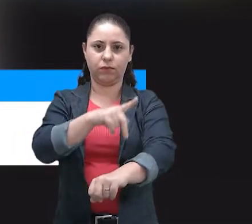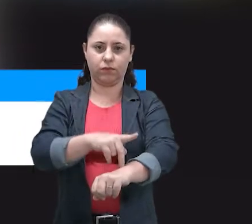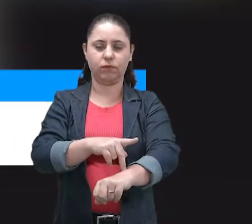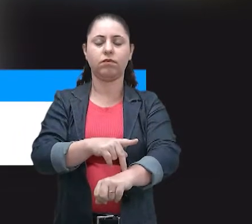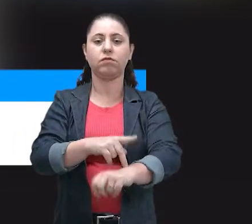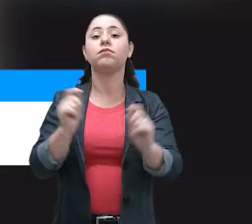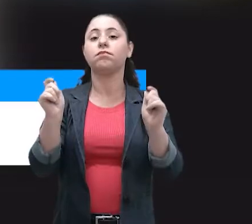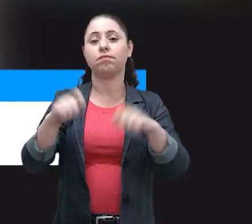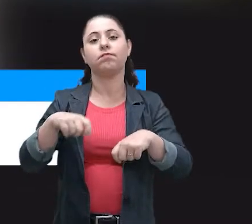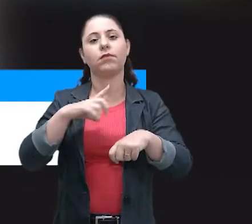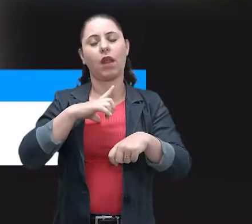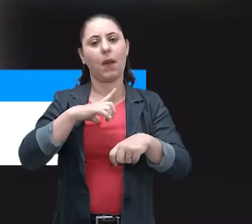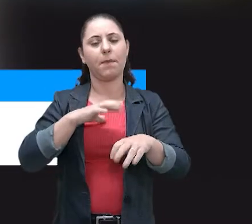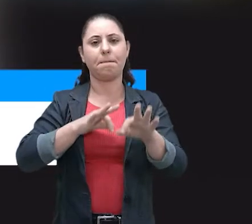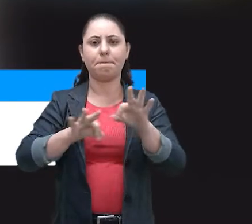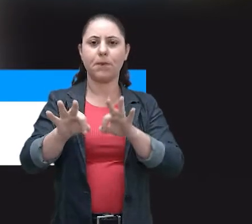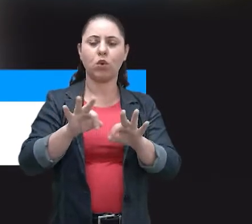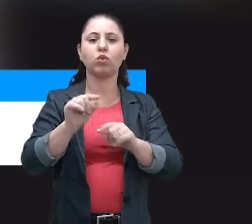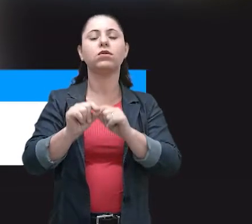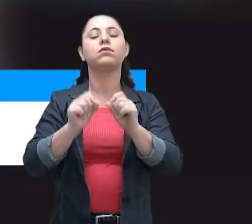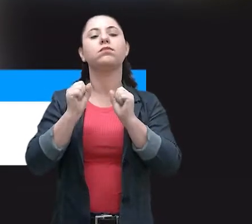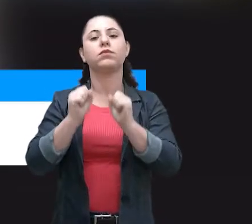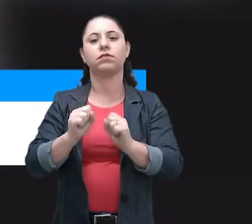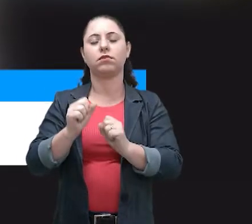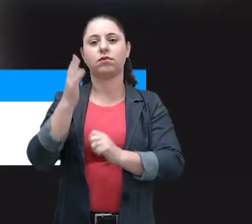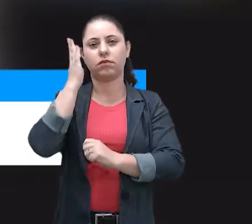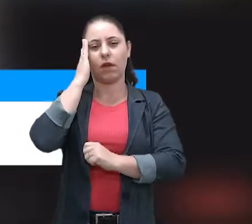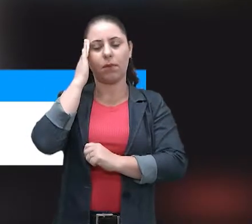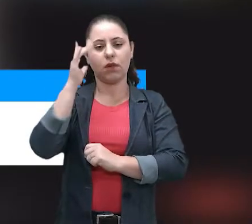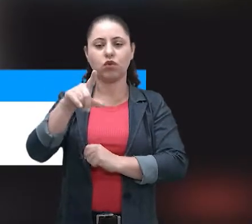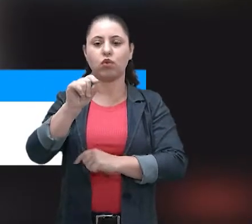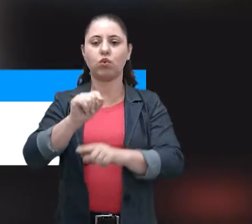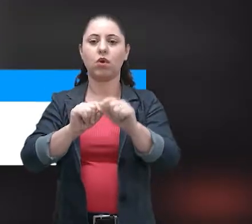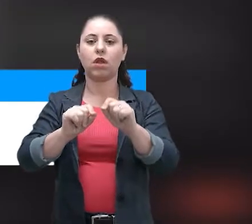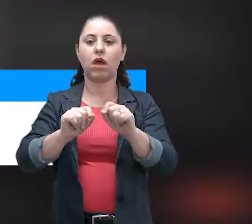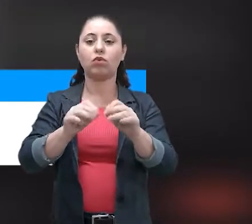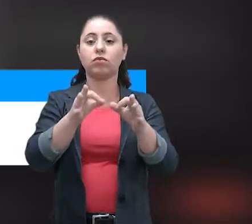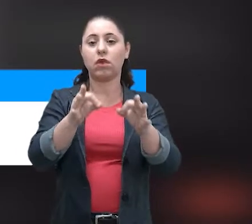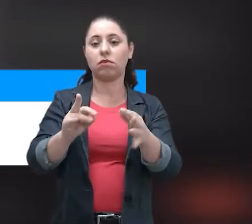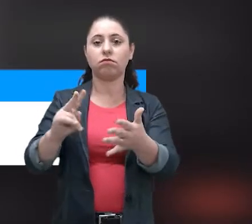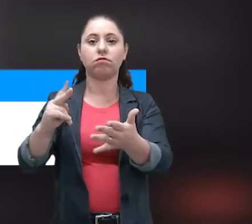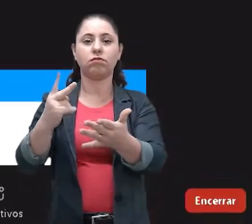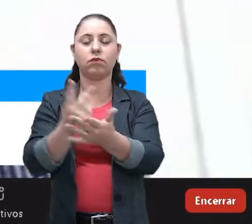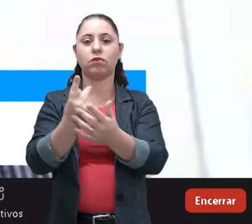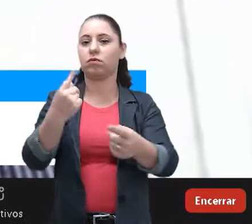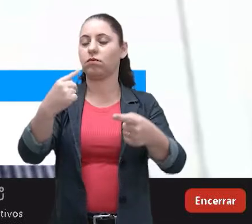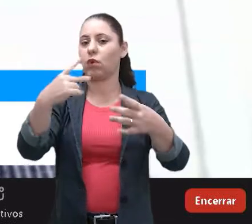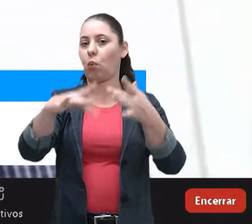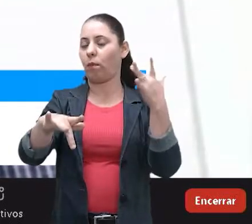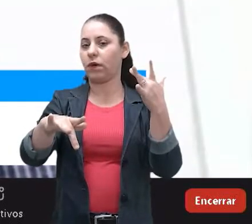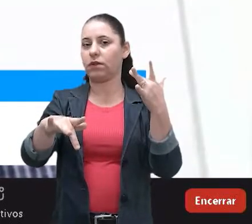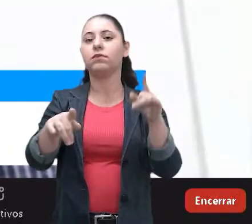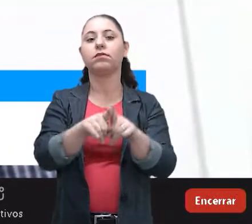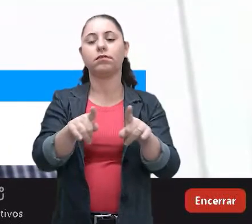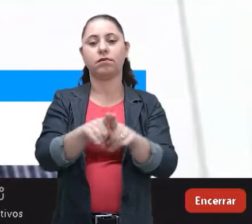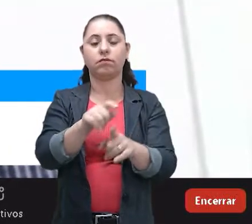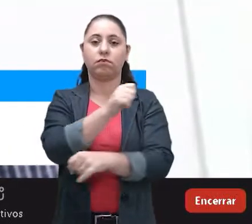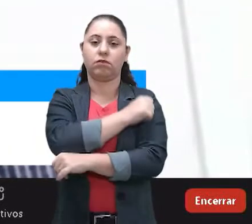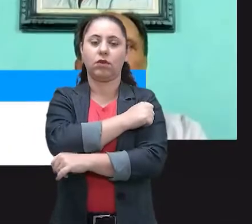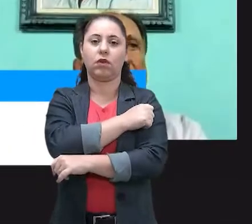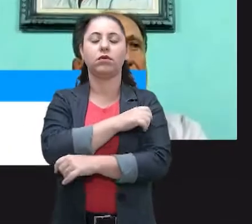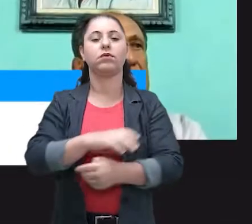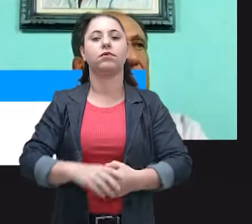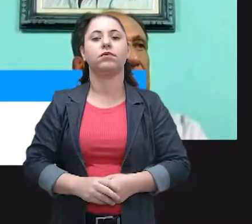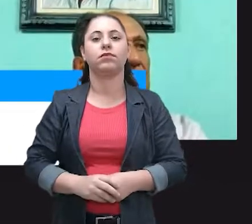coordenadores pedagógicos são competentes e preparados para discernir o que é adequado à educação dos nossos